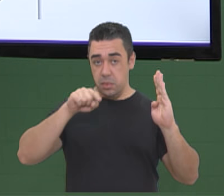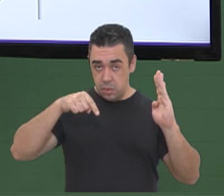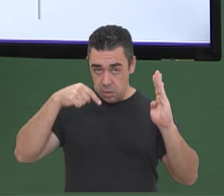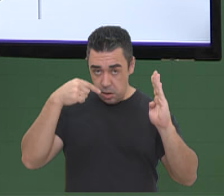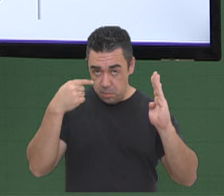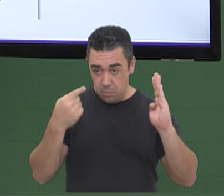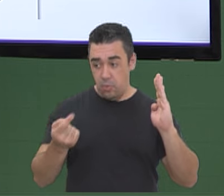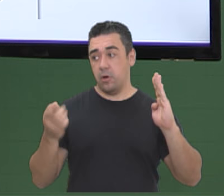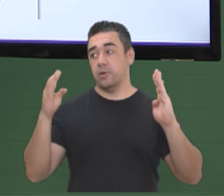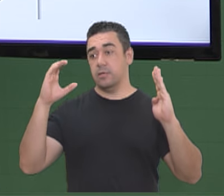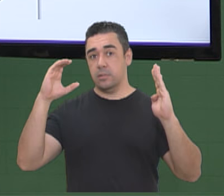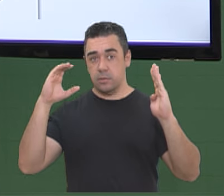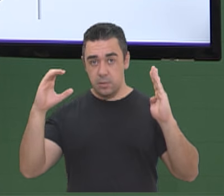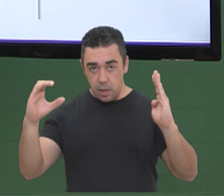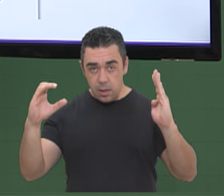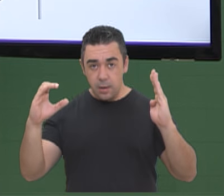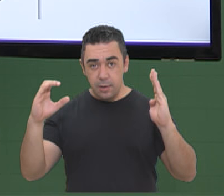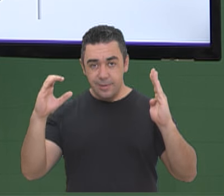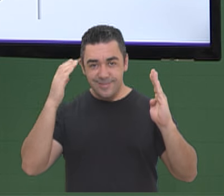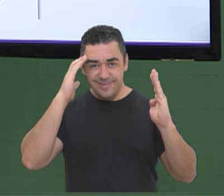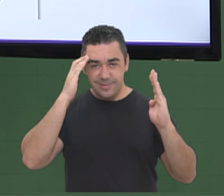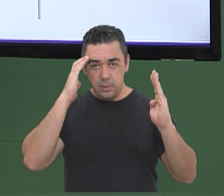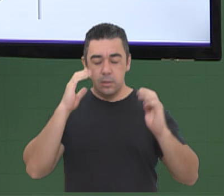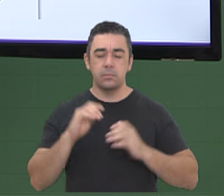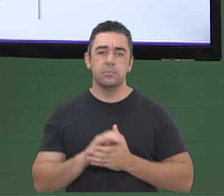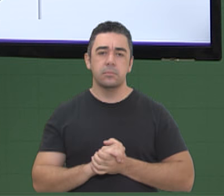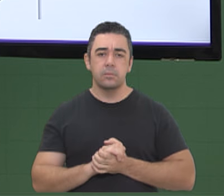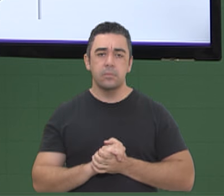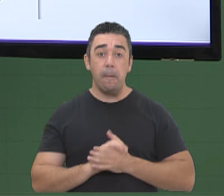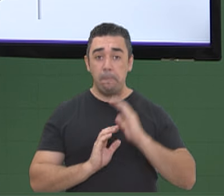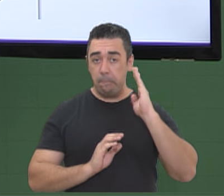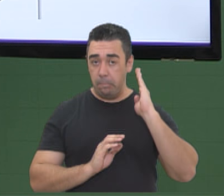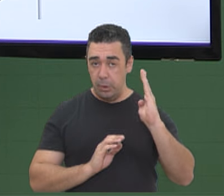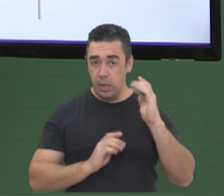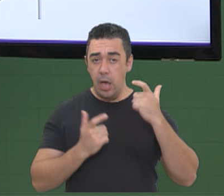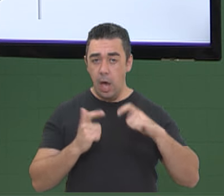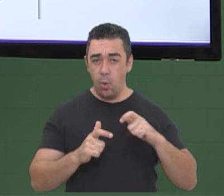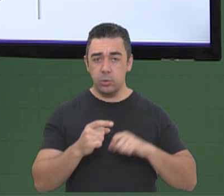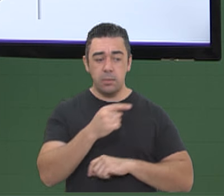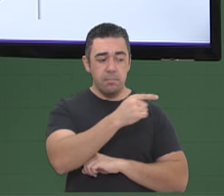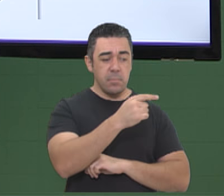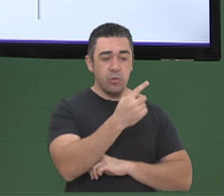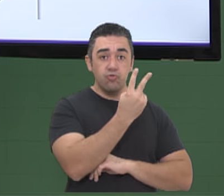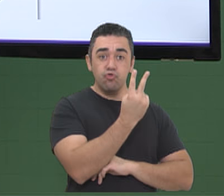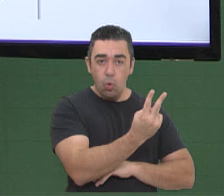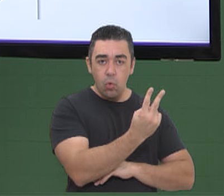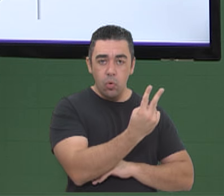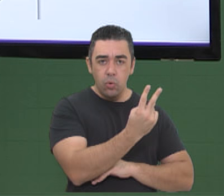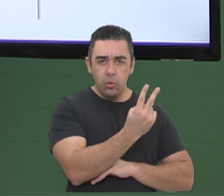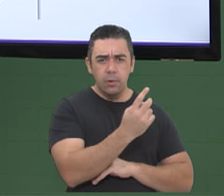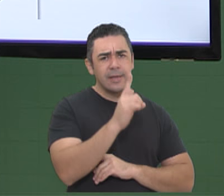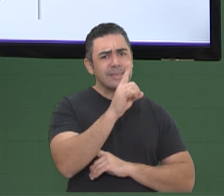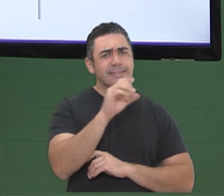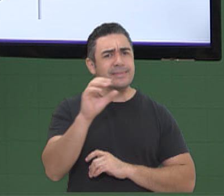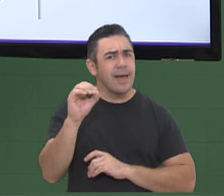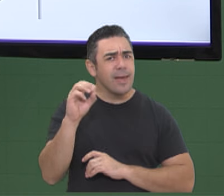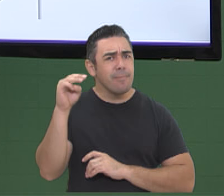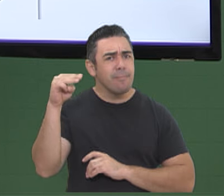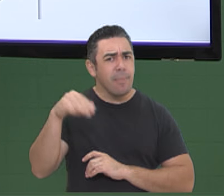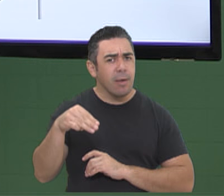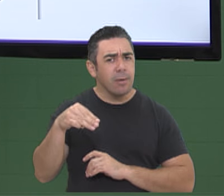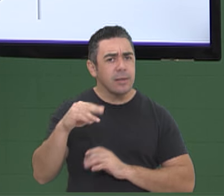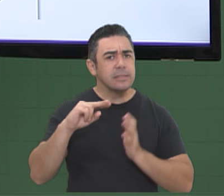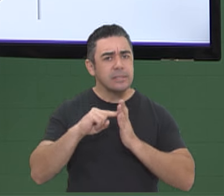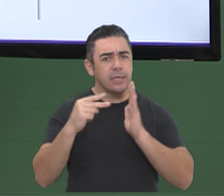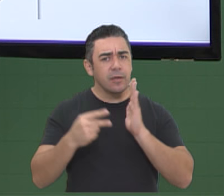B primeiro e depois da cidade C. Cidade B está na posição menos 2. Se são 100 metros, é como se